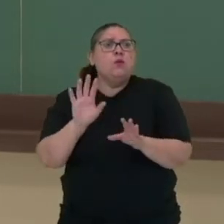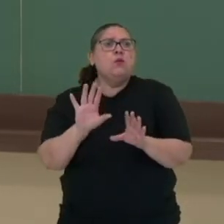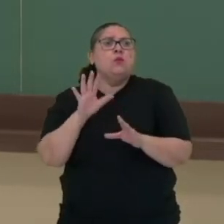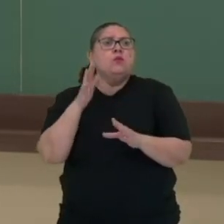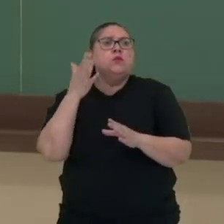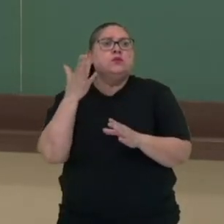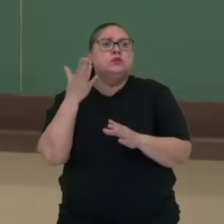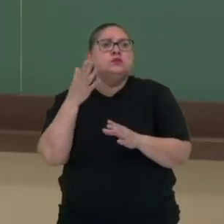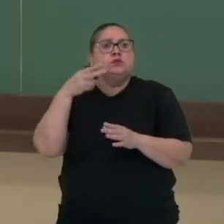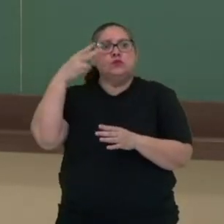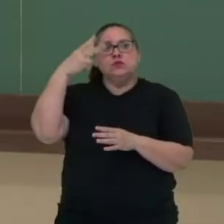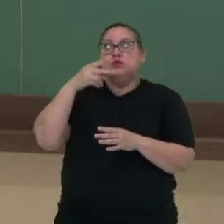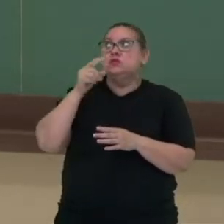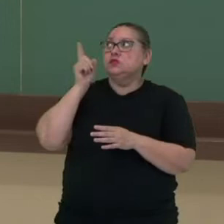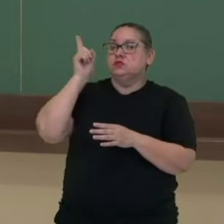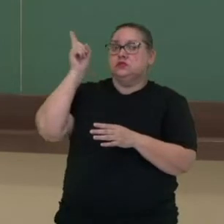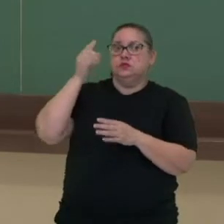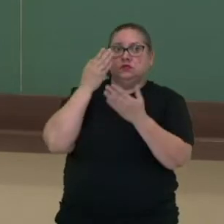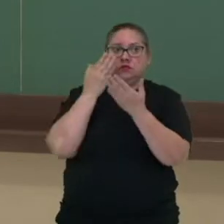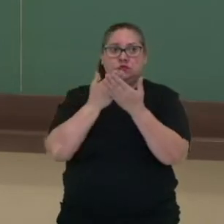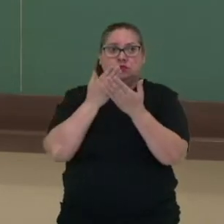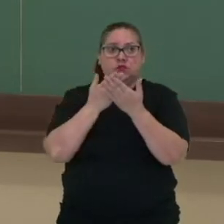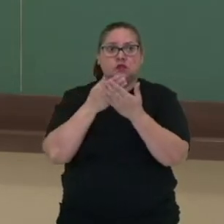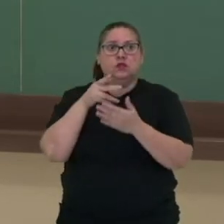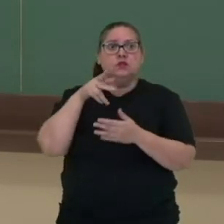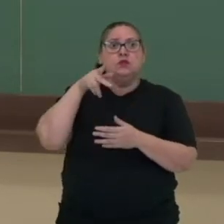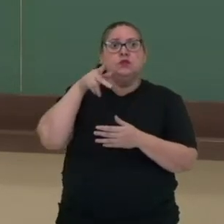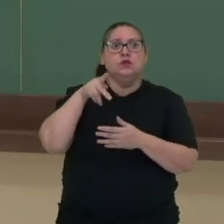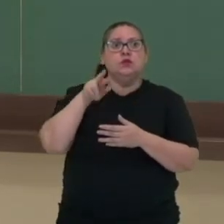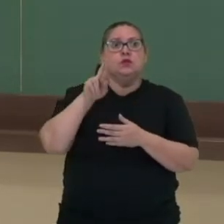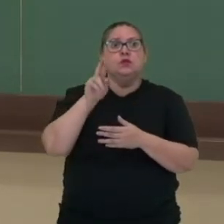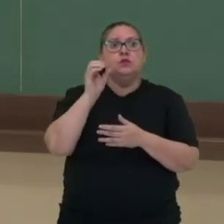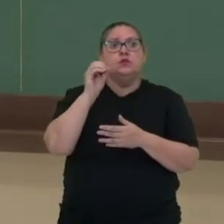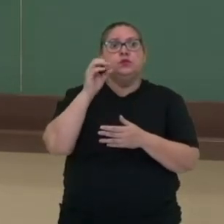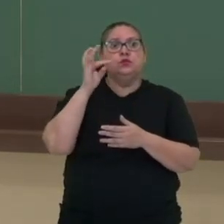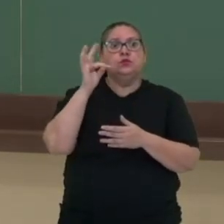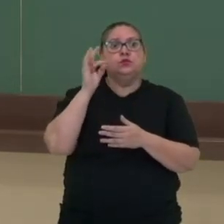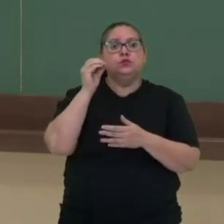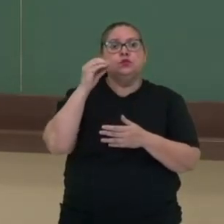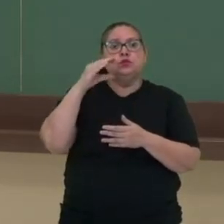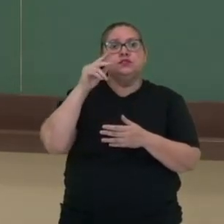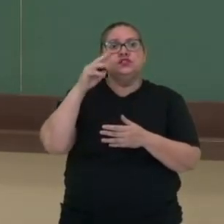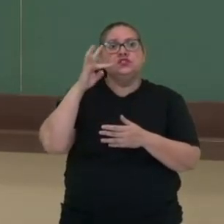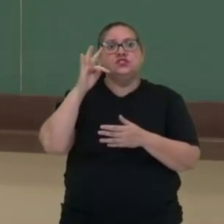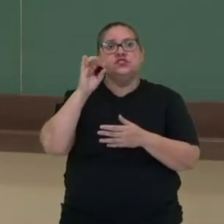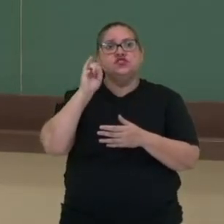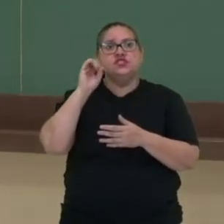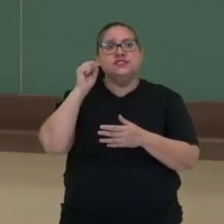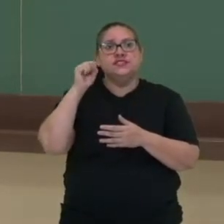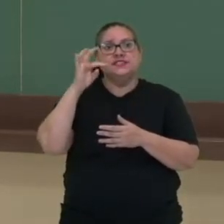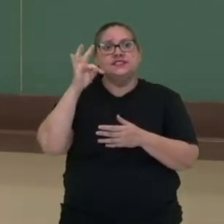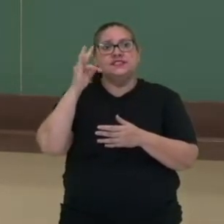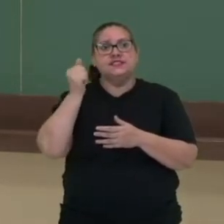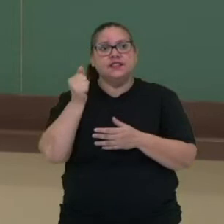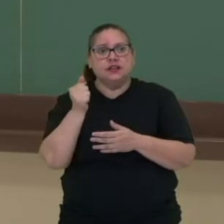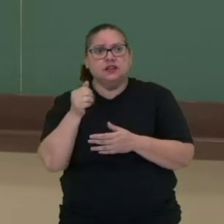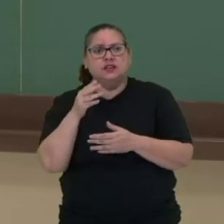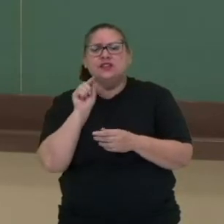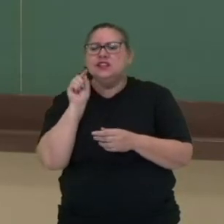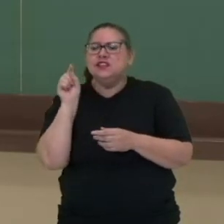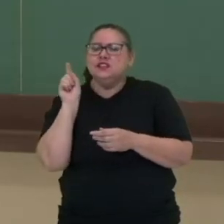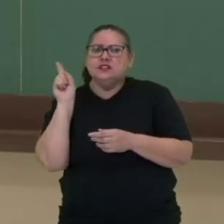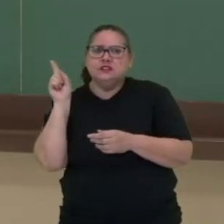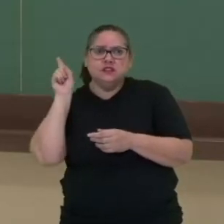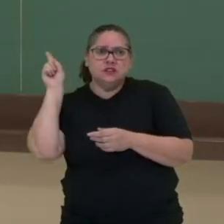Quando o segundo reino é estudado, nós vamos estudar o reino protoctista. Nesse